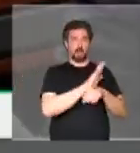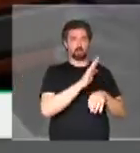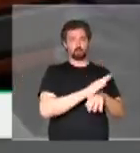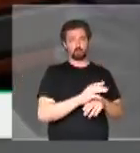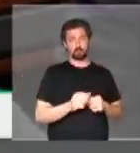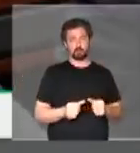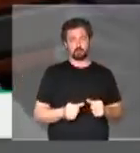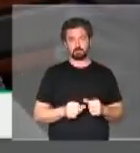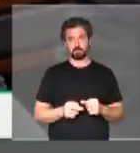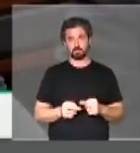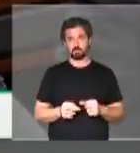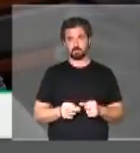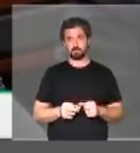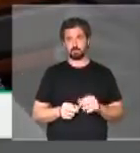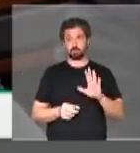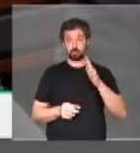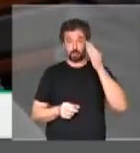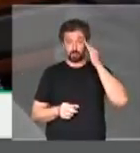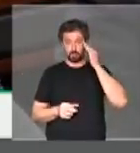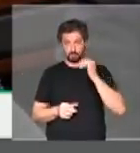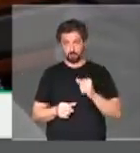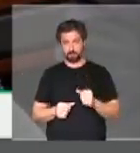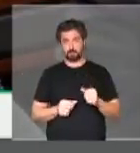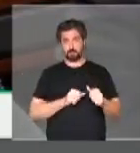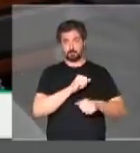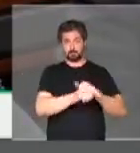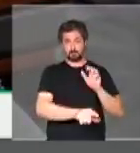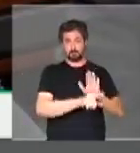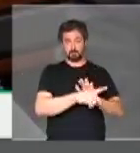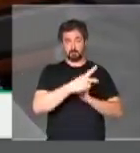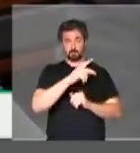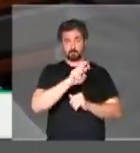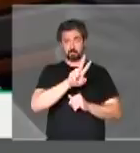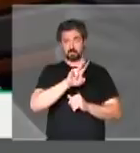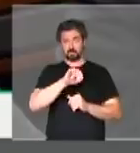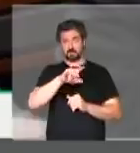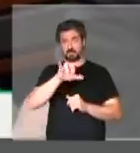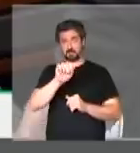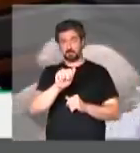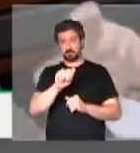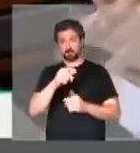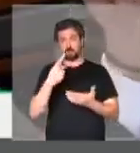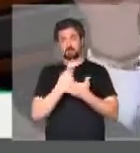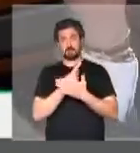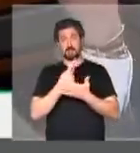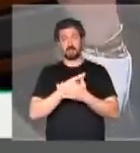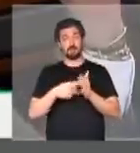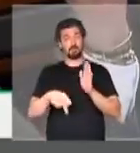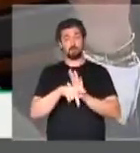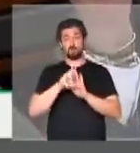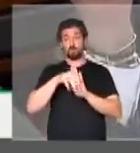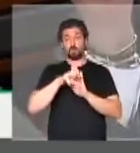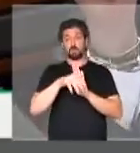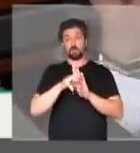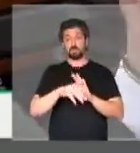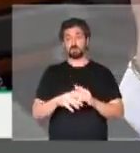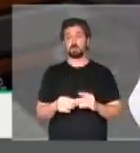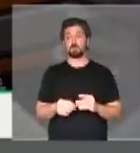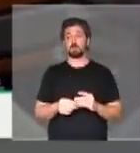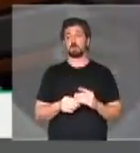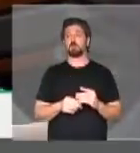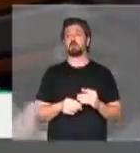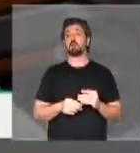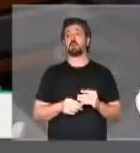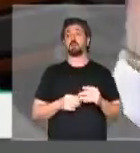garantida. Para a gente entender que essa reforma da Previdência, ela vem errada do conceito. Ela acaba